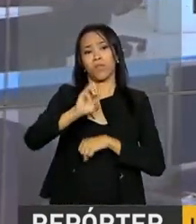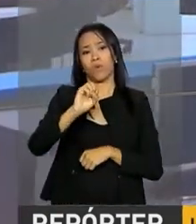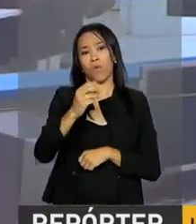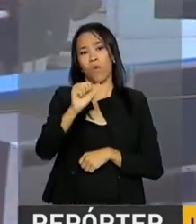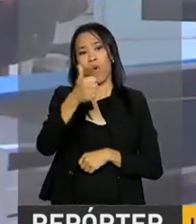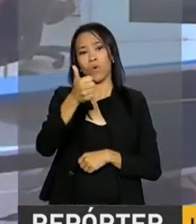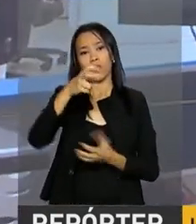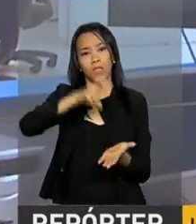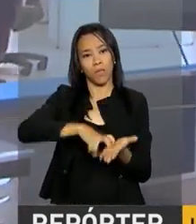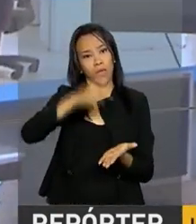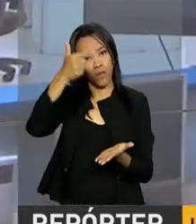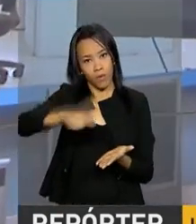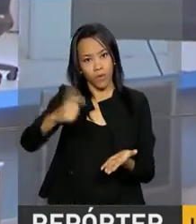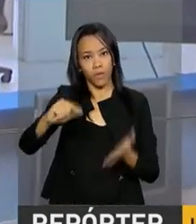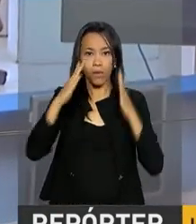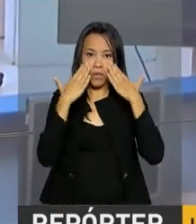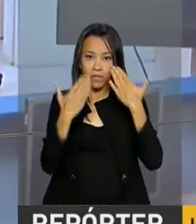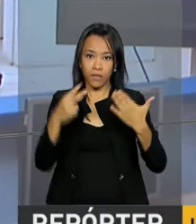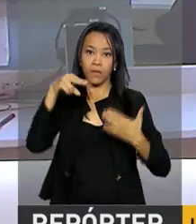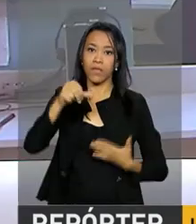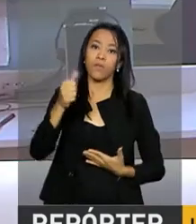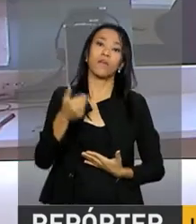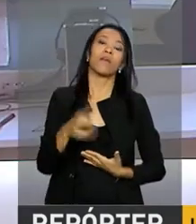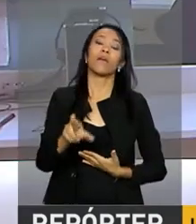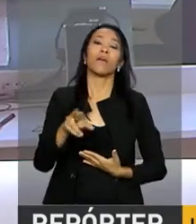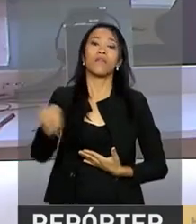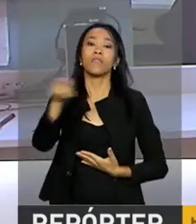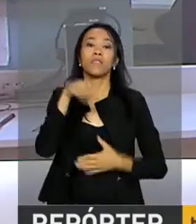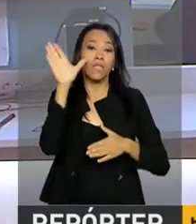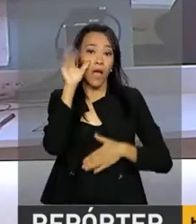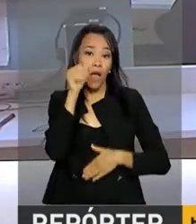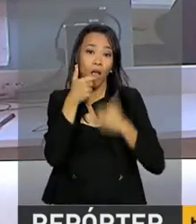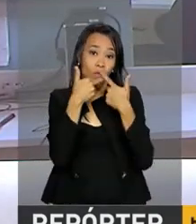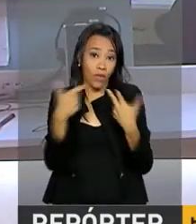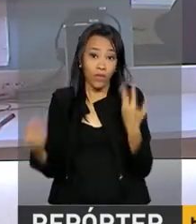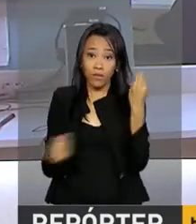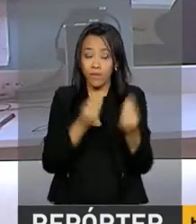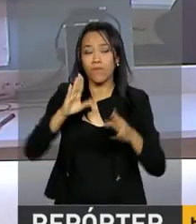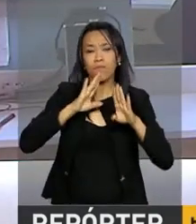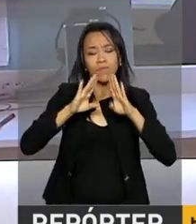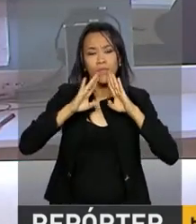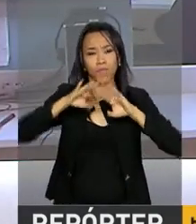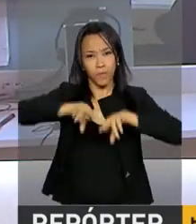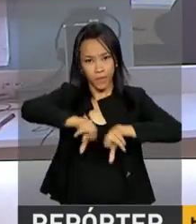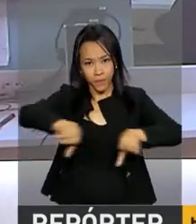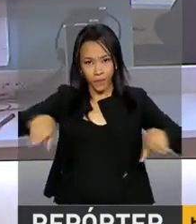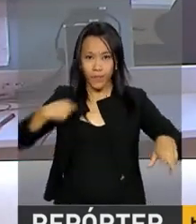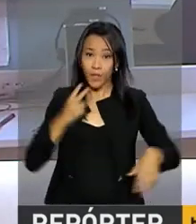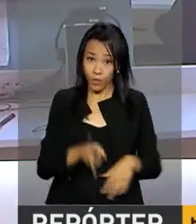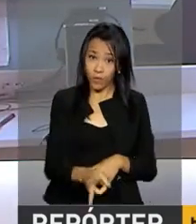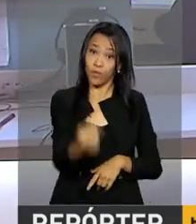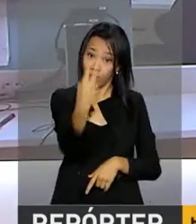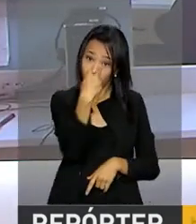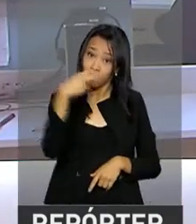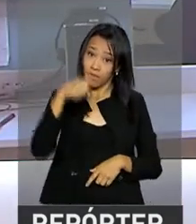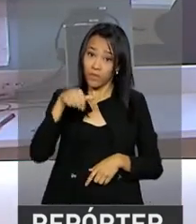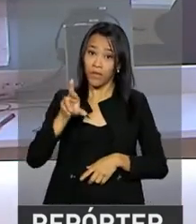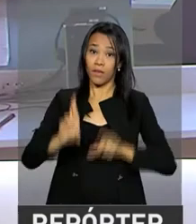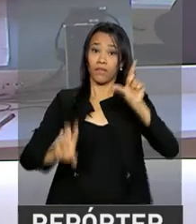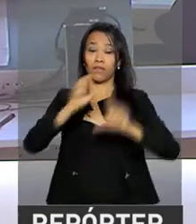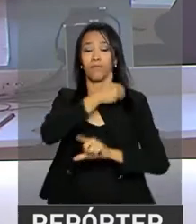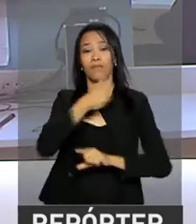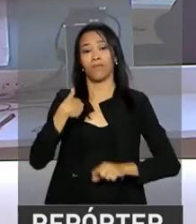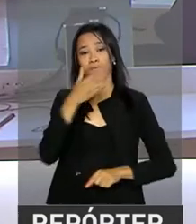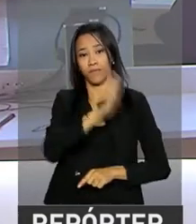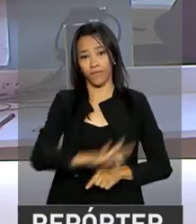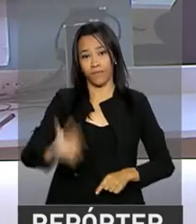manhã na próxima edição do repórter nbr acompanhe as novidades também pelas nossas redes sociais e continue com a gente aqui na nbr a